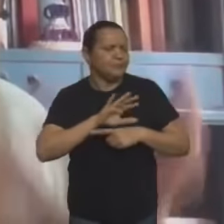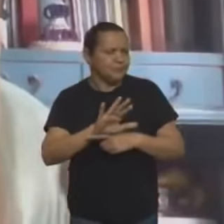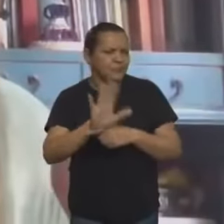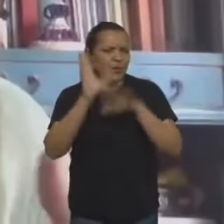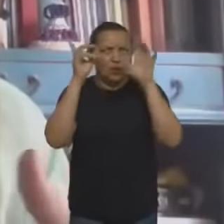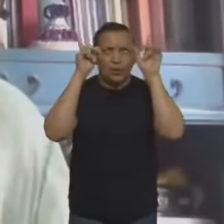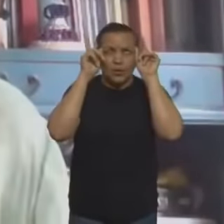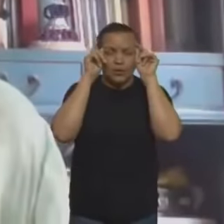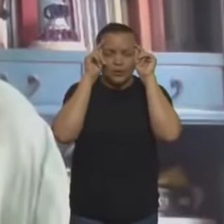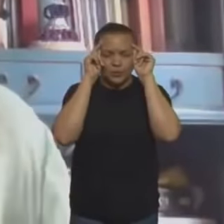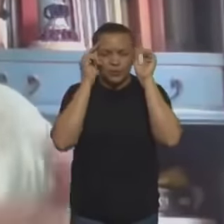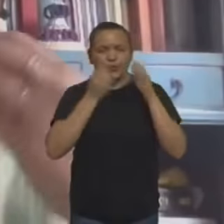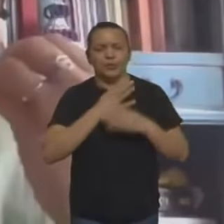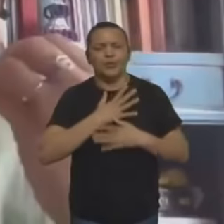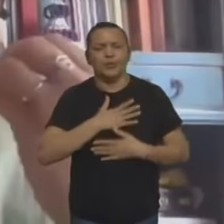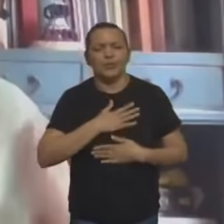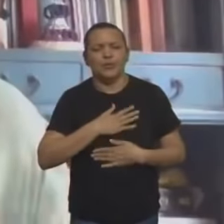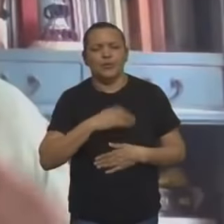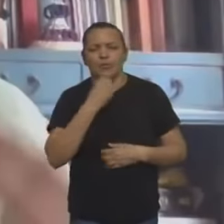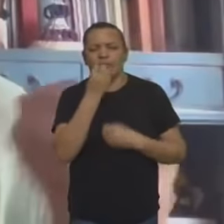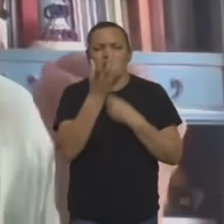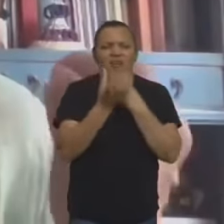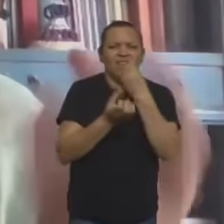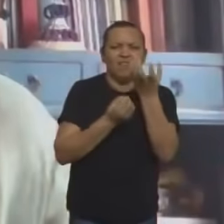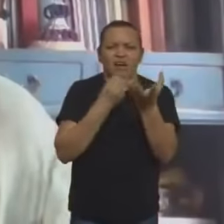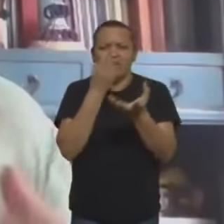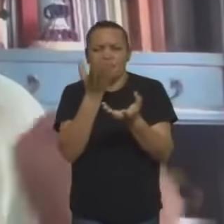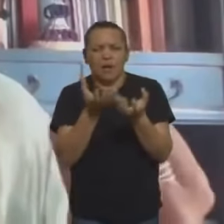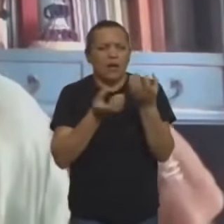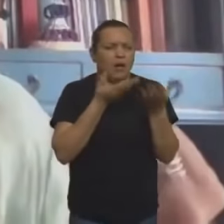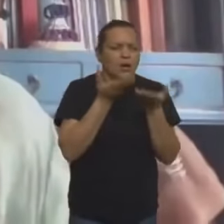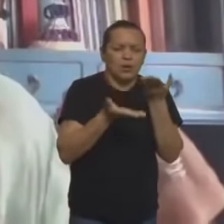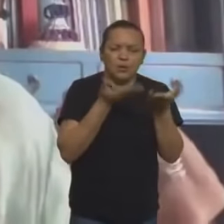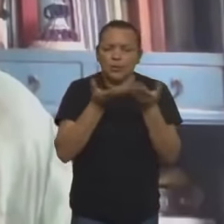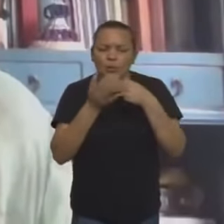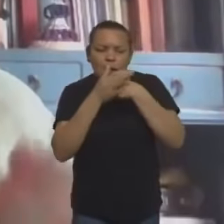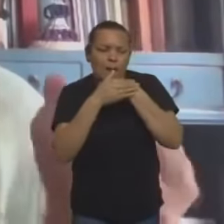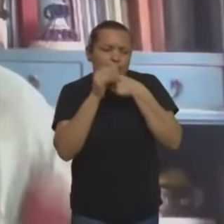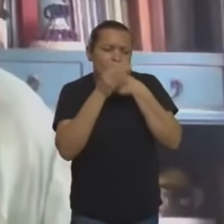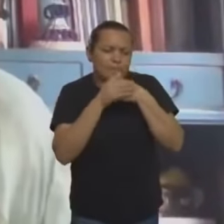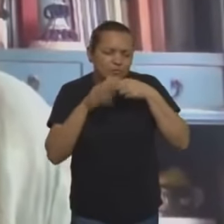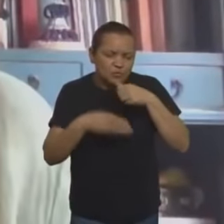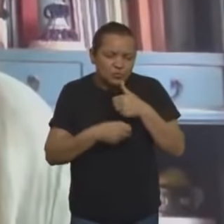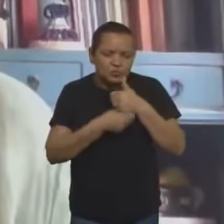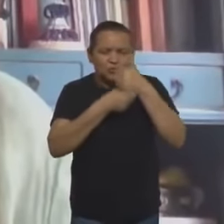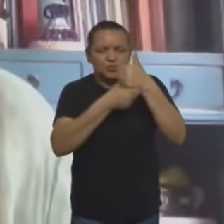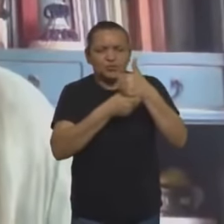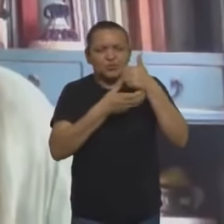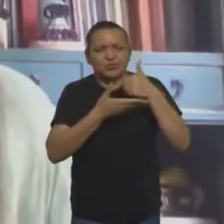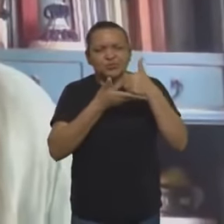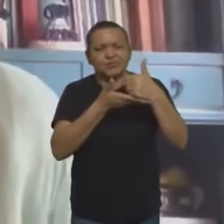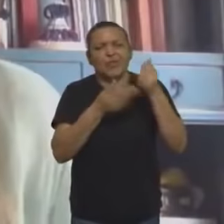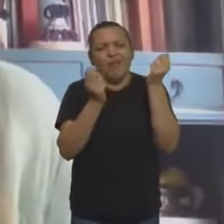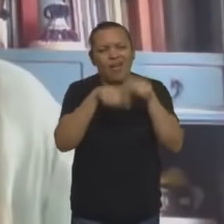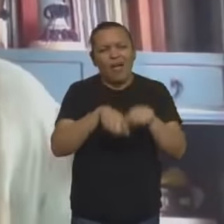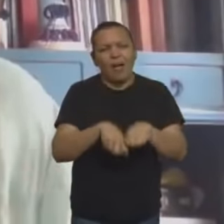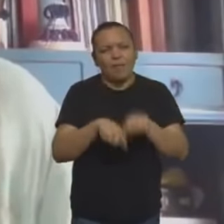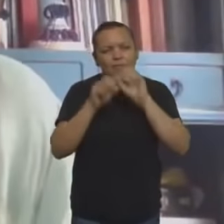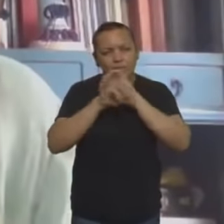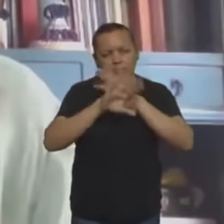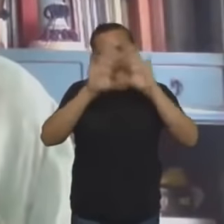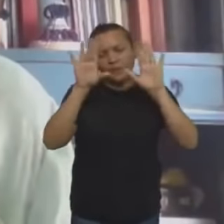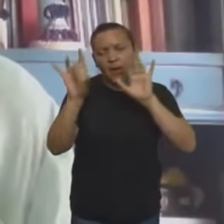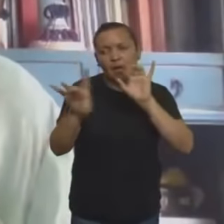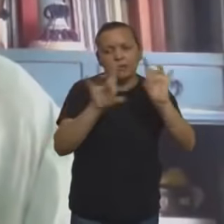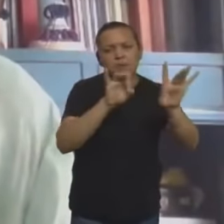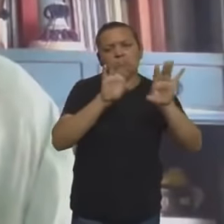muito esse processo de poder falar, de poder cuidar, de contar com apoio e suporte um dos outros. Mas, claro, existem casos